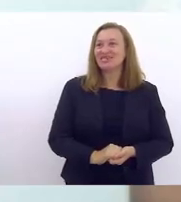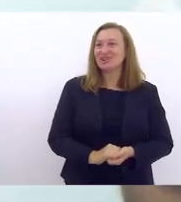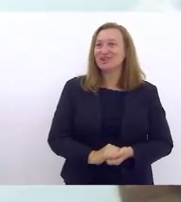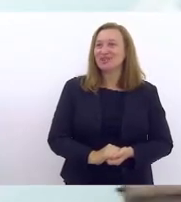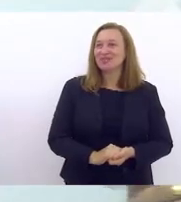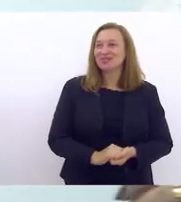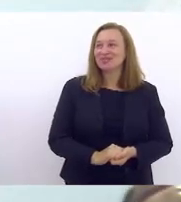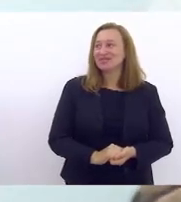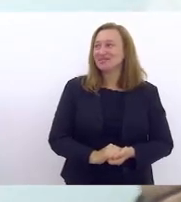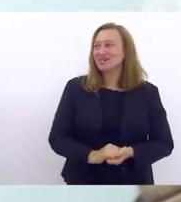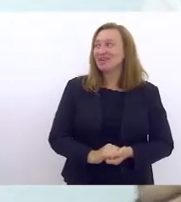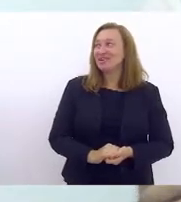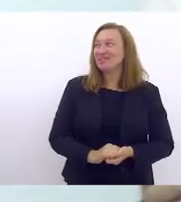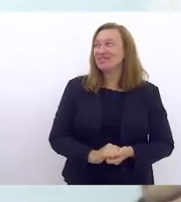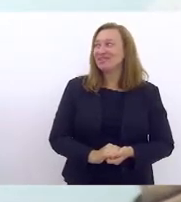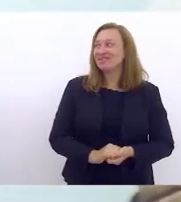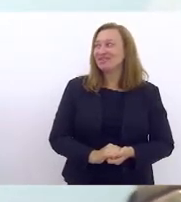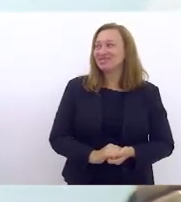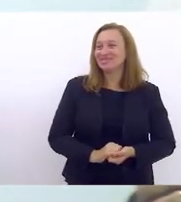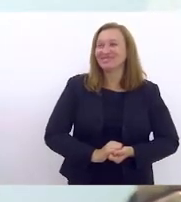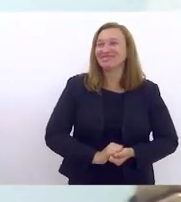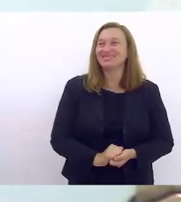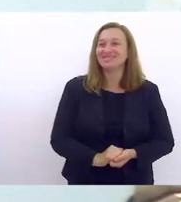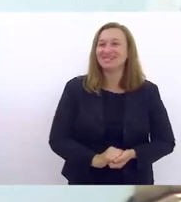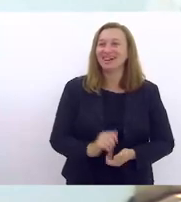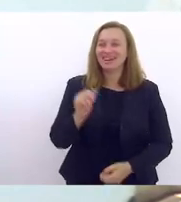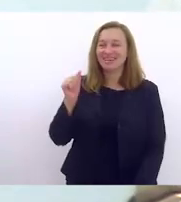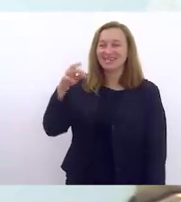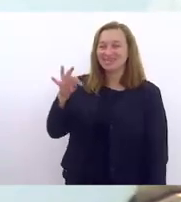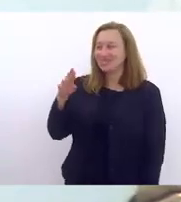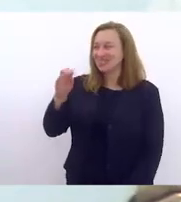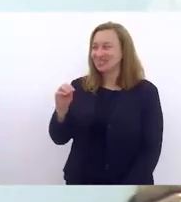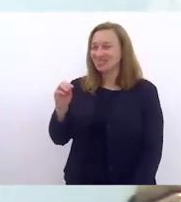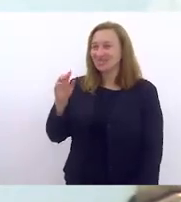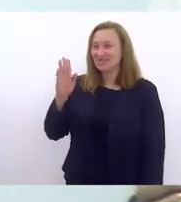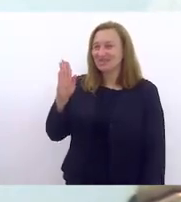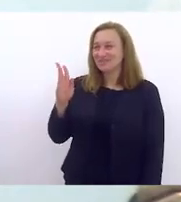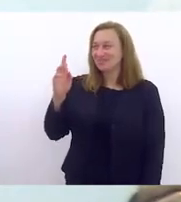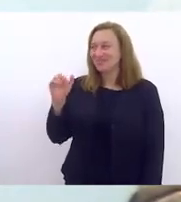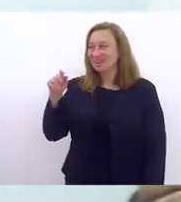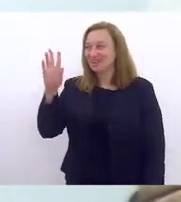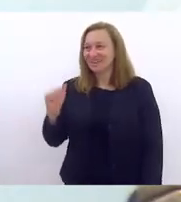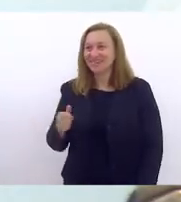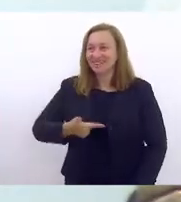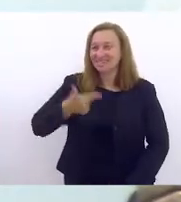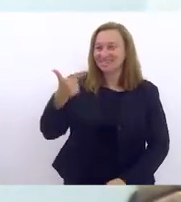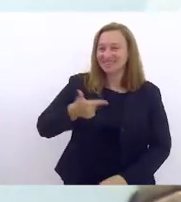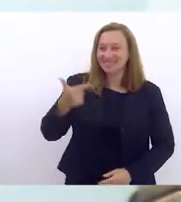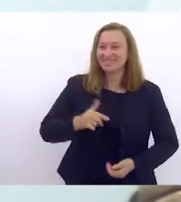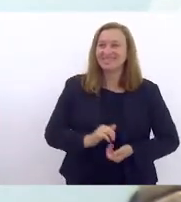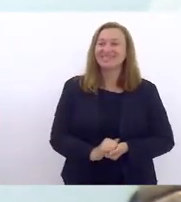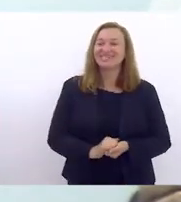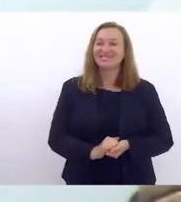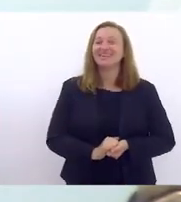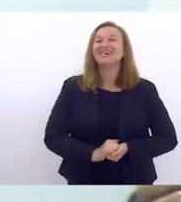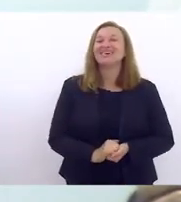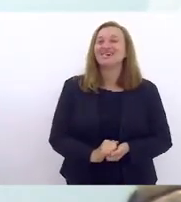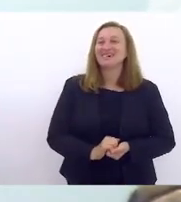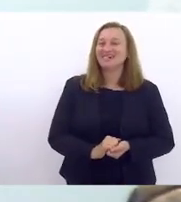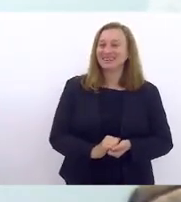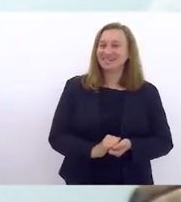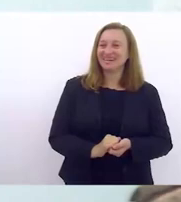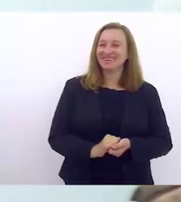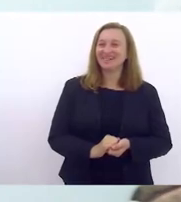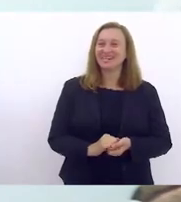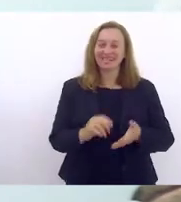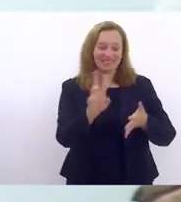Vamos começar, eu falei errado, o Antônio Braga é o segundo, porque, pela ordem aqui, ai de mim se saiu fora da lista da